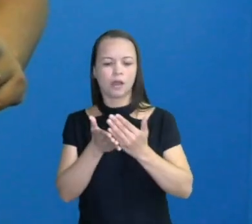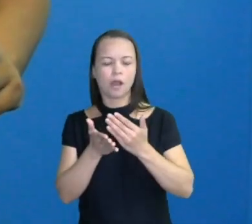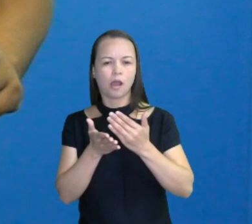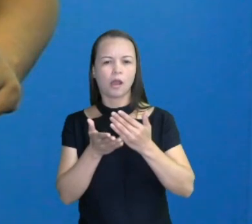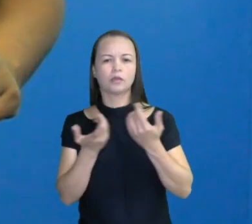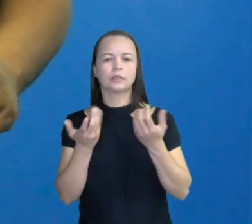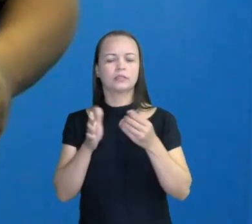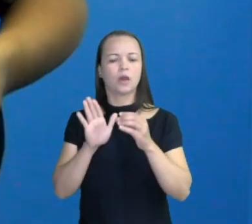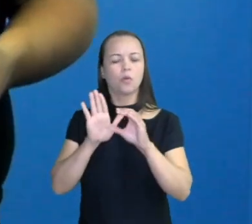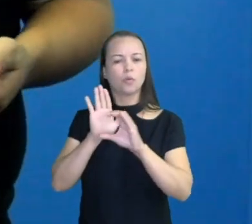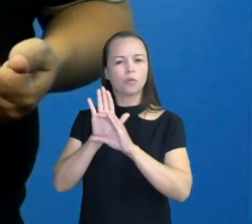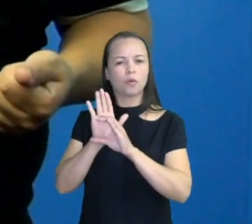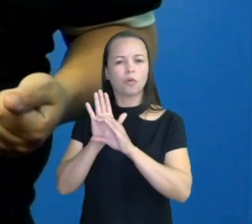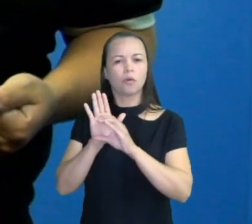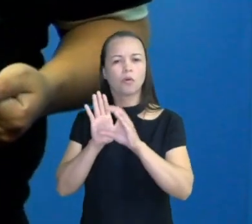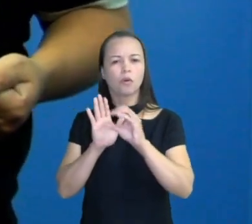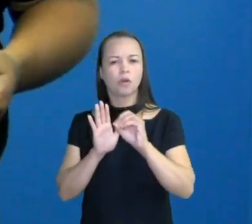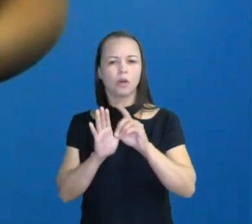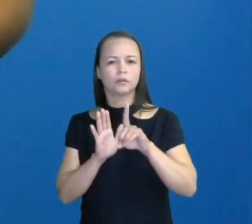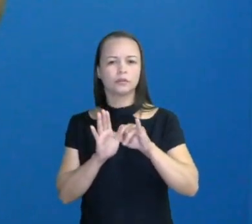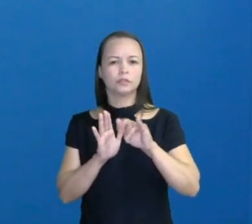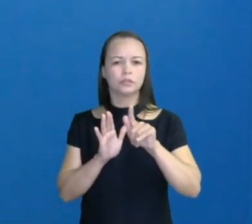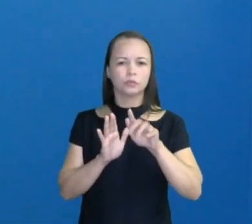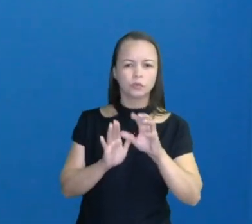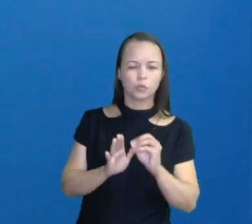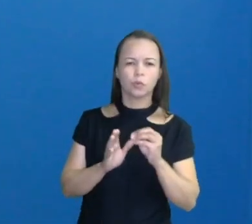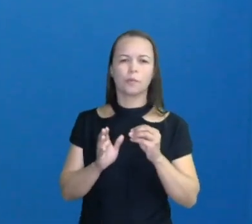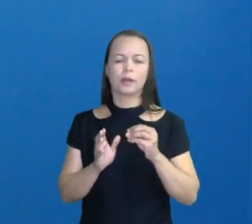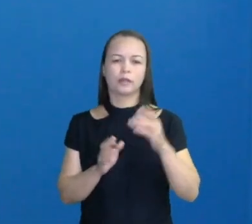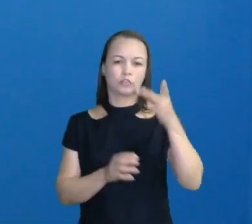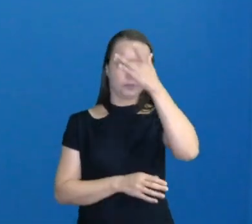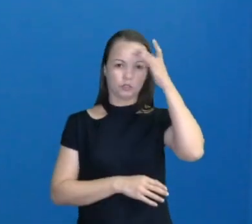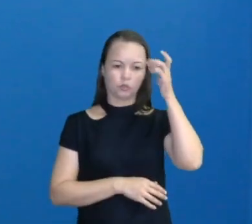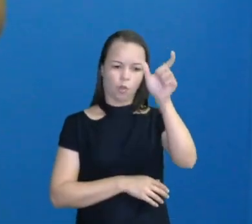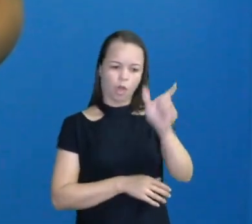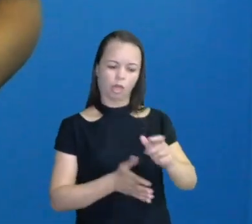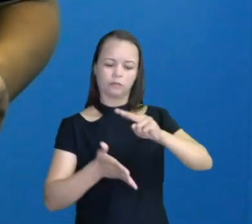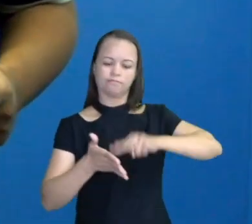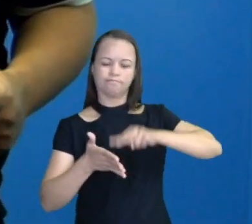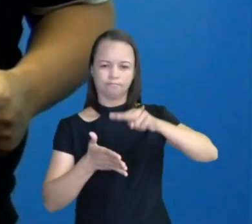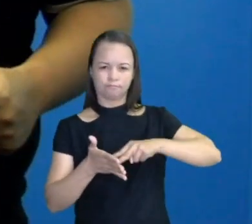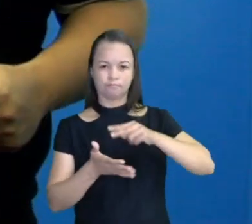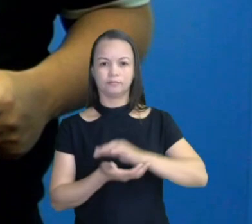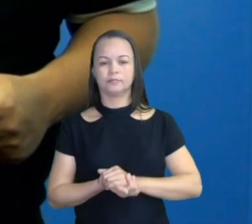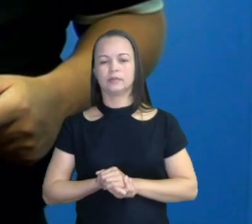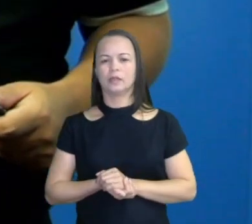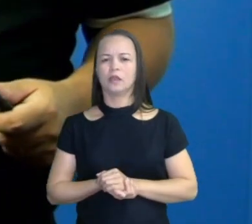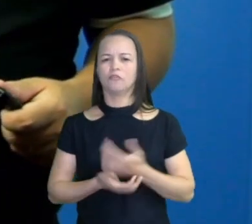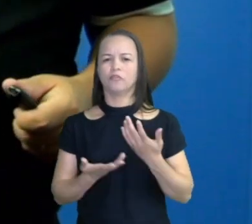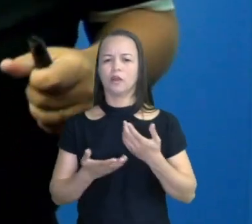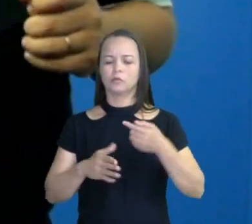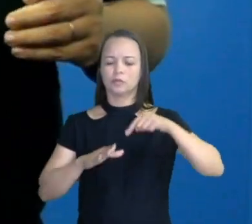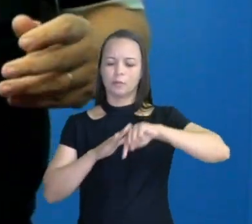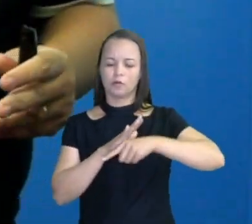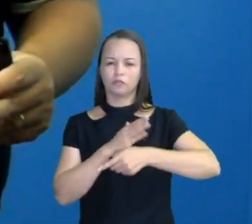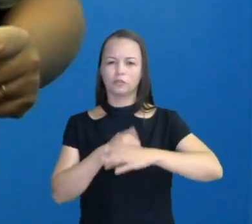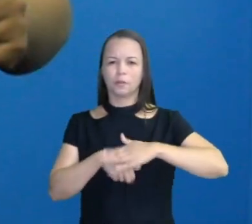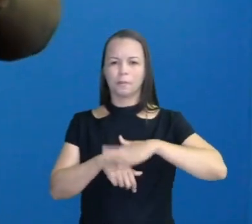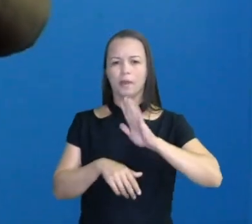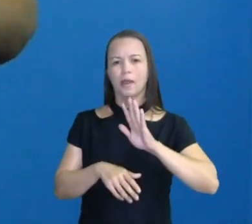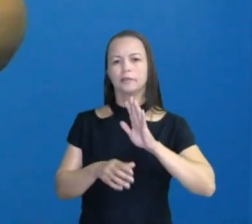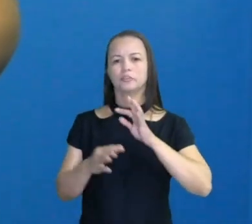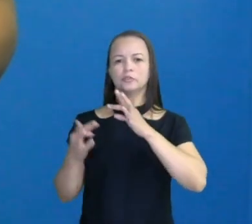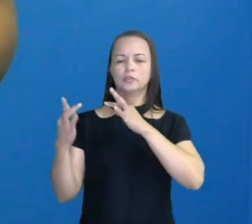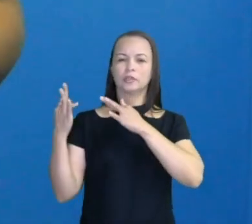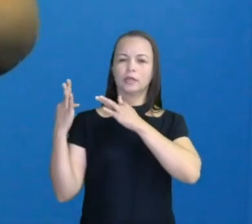um código, né, para aquela pessoa que está lendo. Vamos aprofundar mais na definição dos